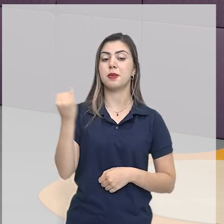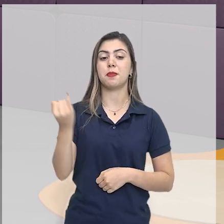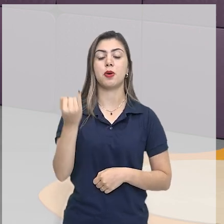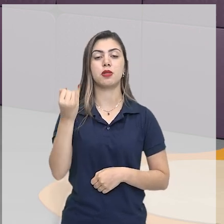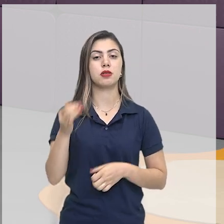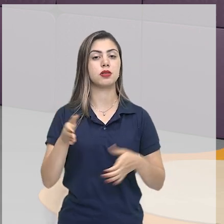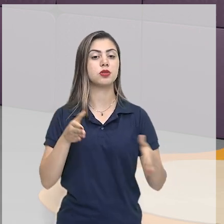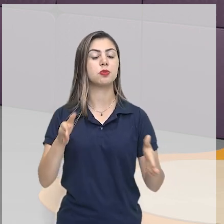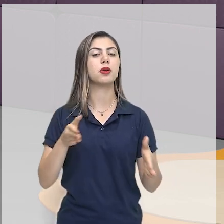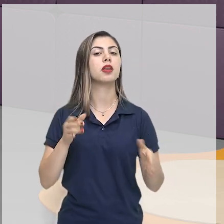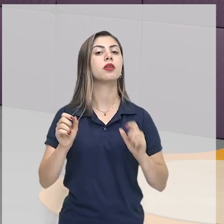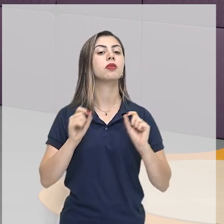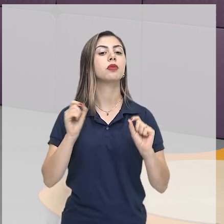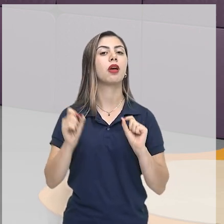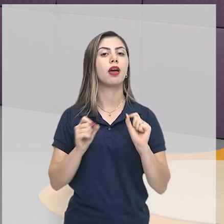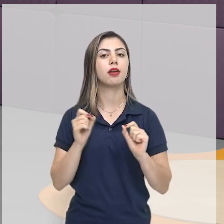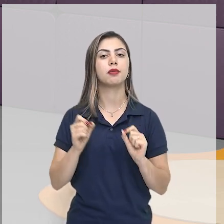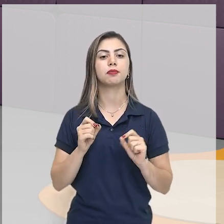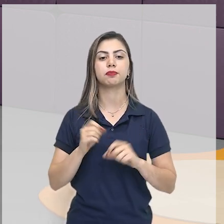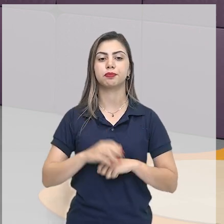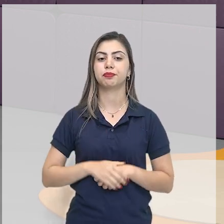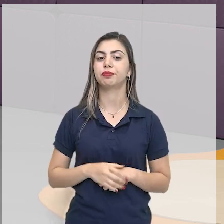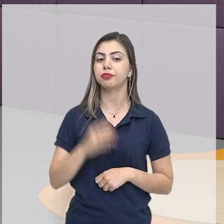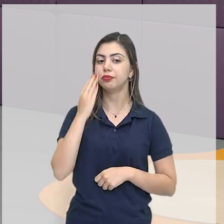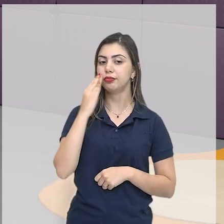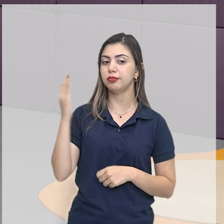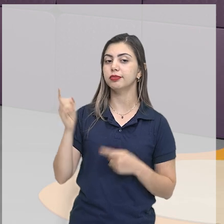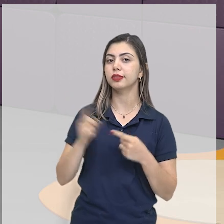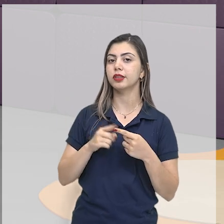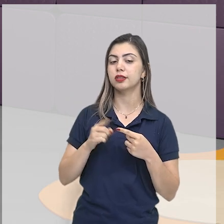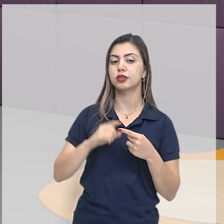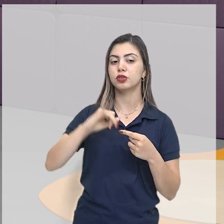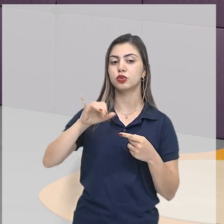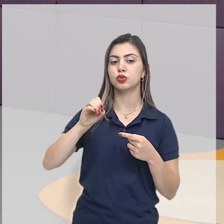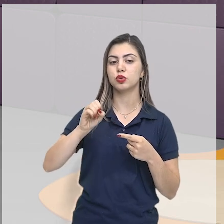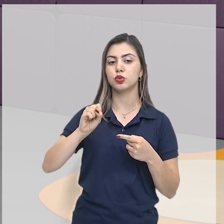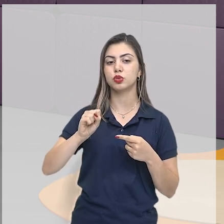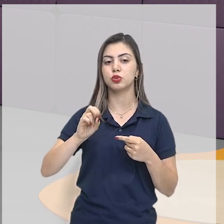desse período foram quem? Josué,